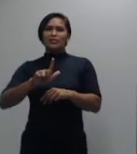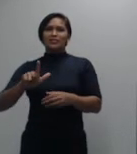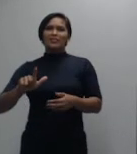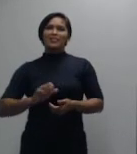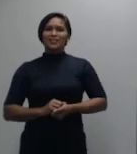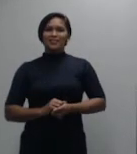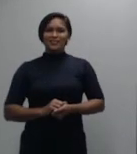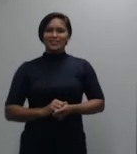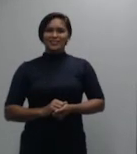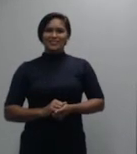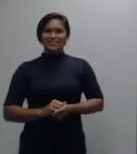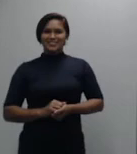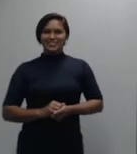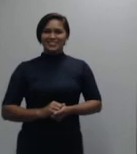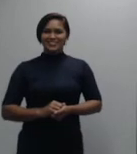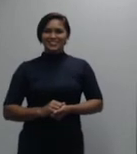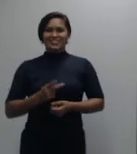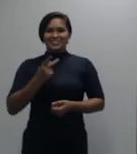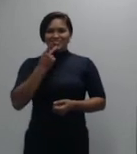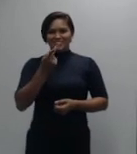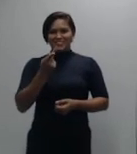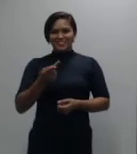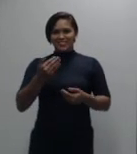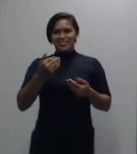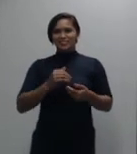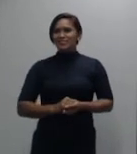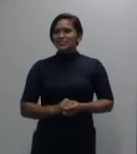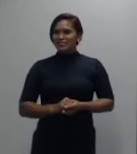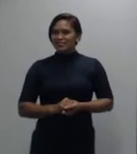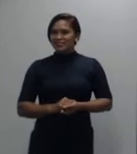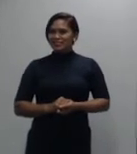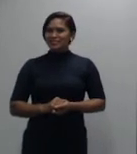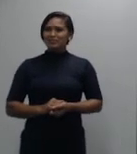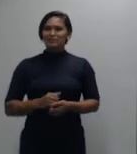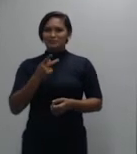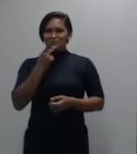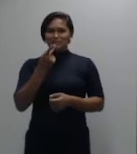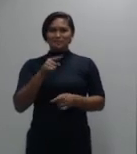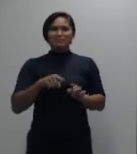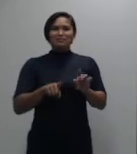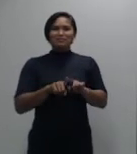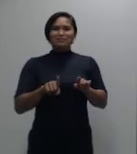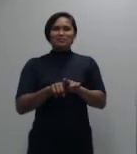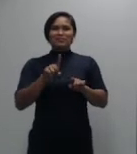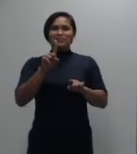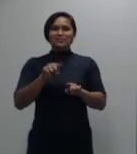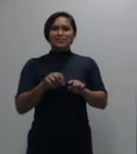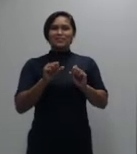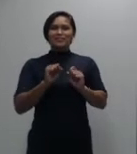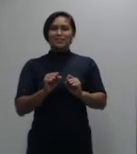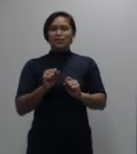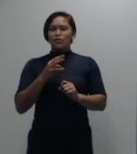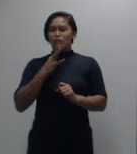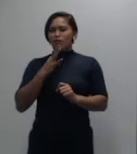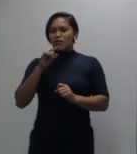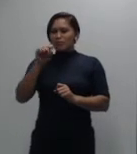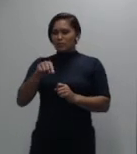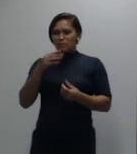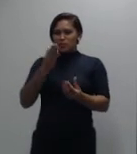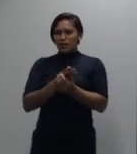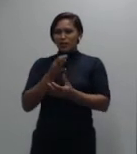sou presidência o primeiro e agradeço arranhando a pele tu foi de que os conhecimentos que trazem suas